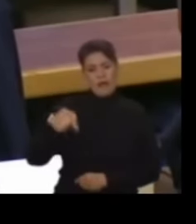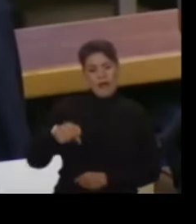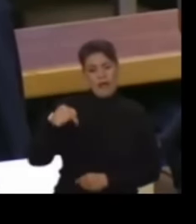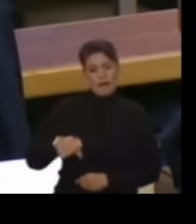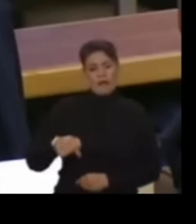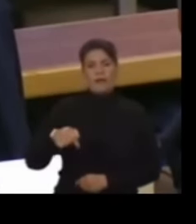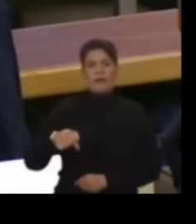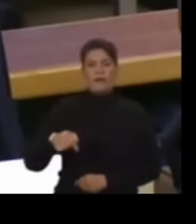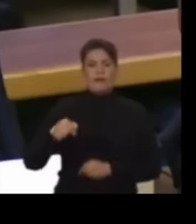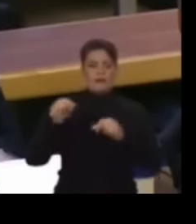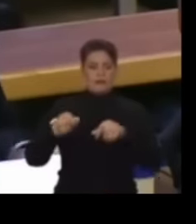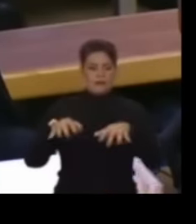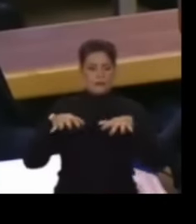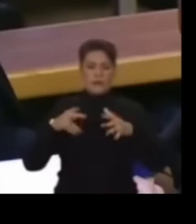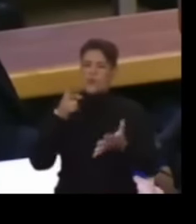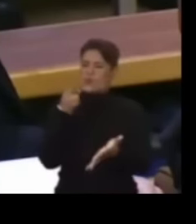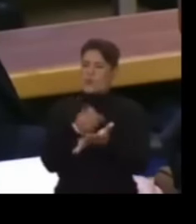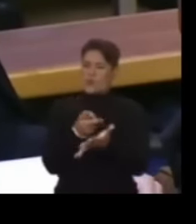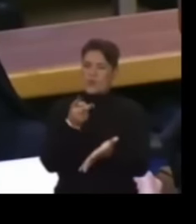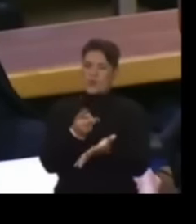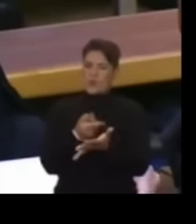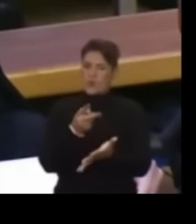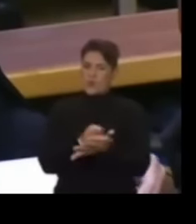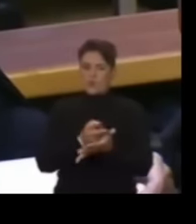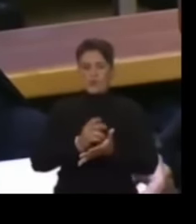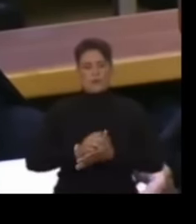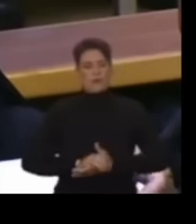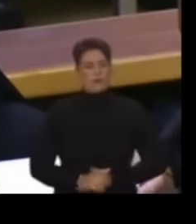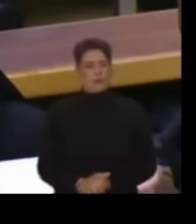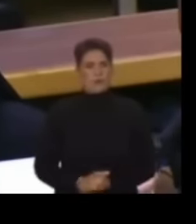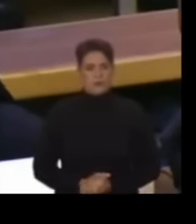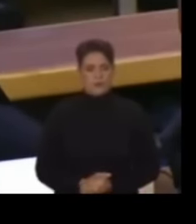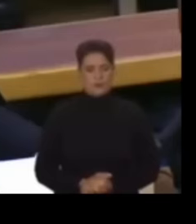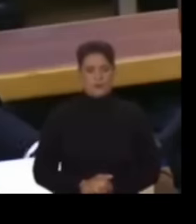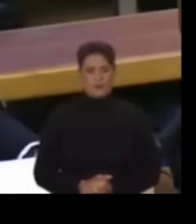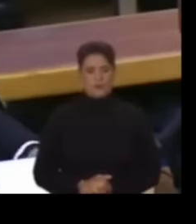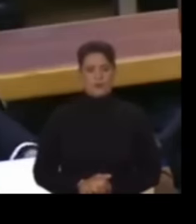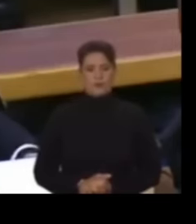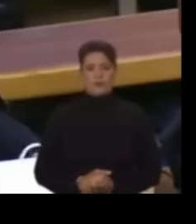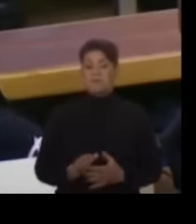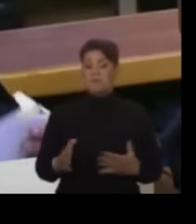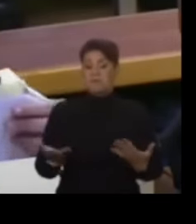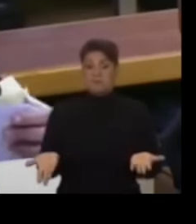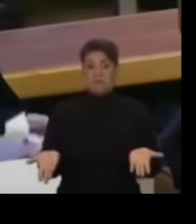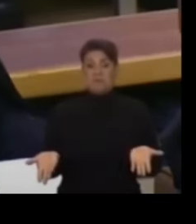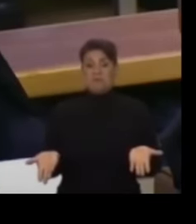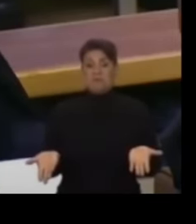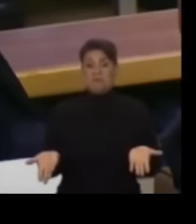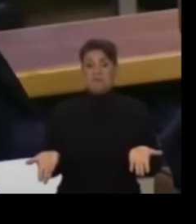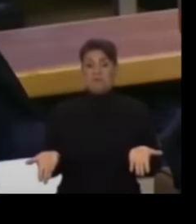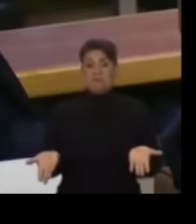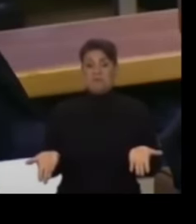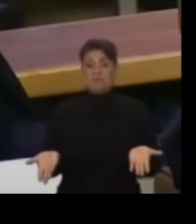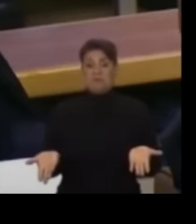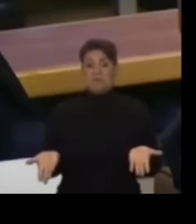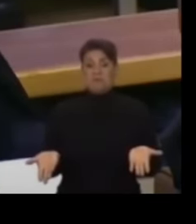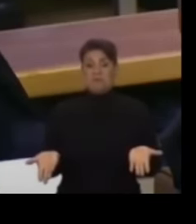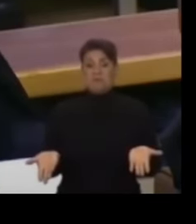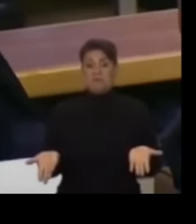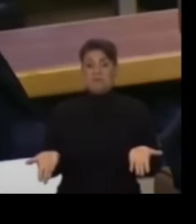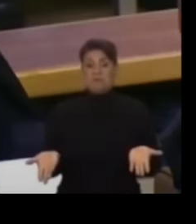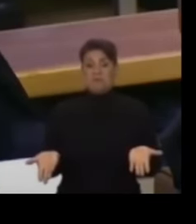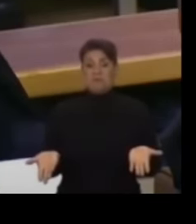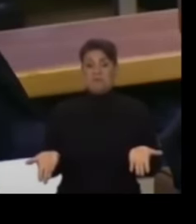Mantidos pelo plenário. É ridículo, mano. Vai, pede pros seus assistentes trabalhar pra você, vai, então, otário. Presidente, desculpa, não xinguei ninguém de otário, não quero ser.